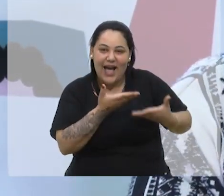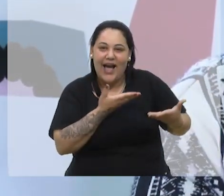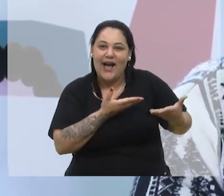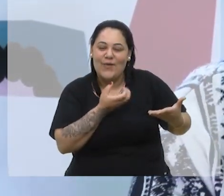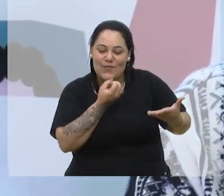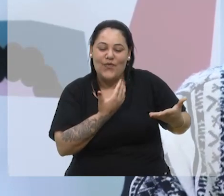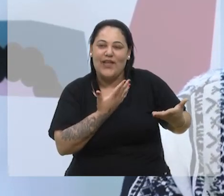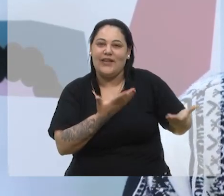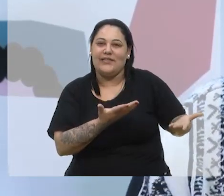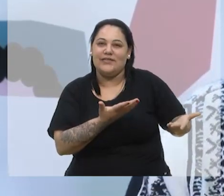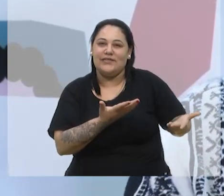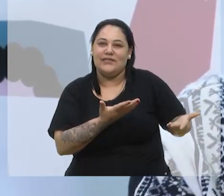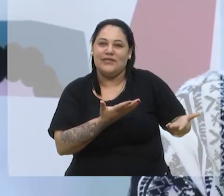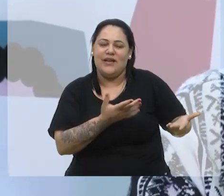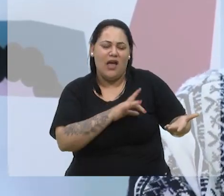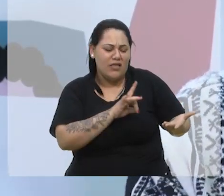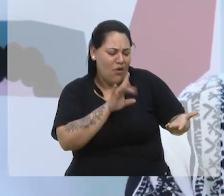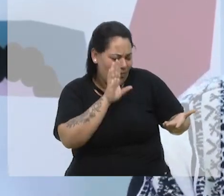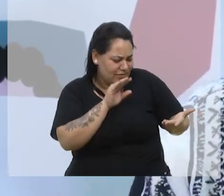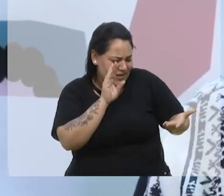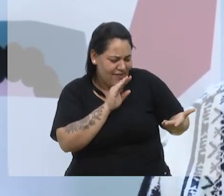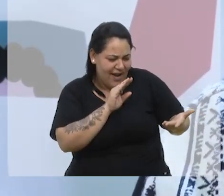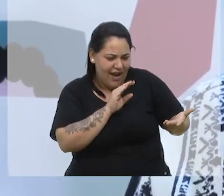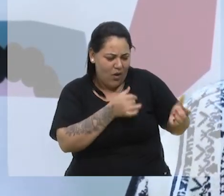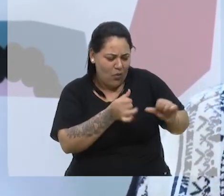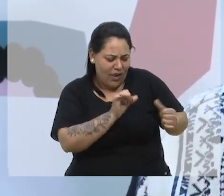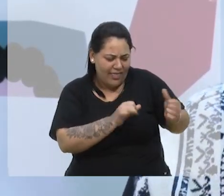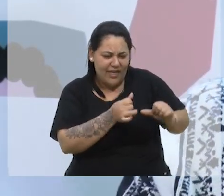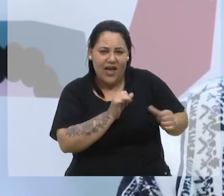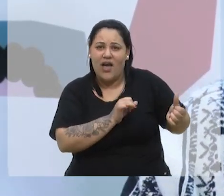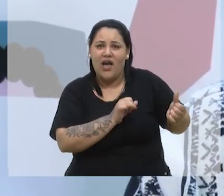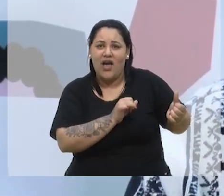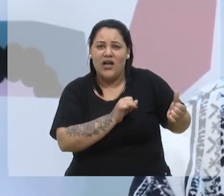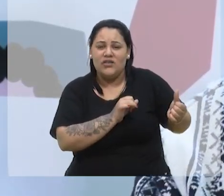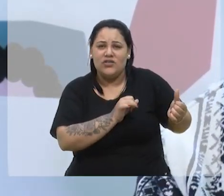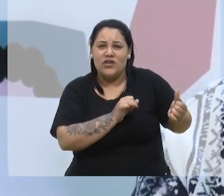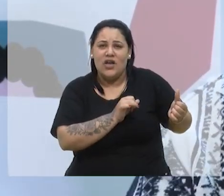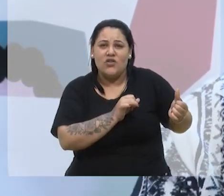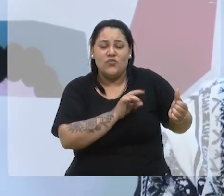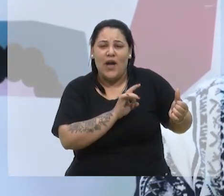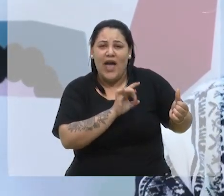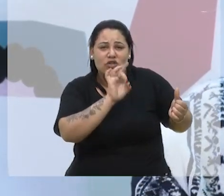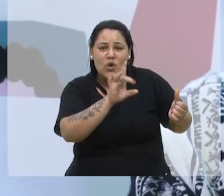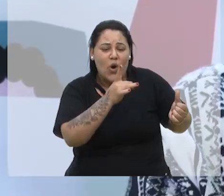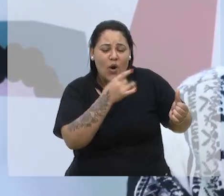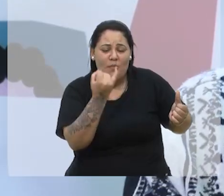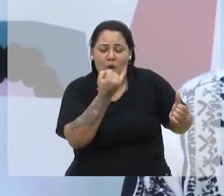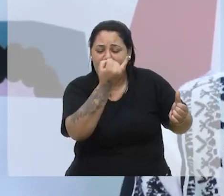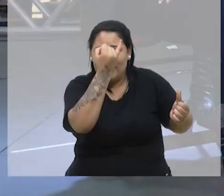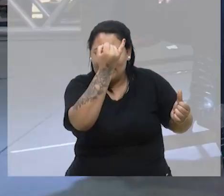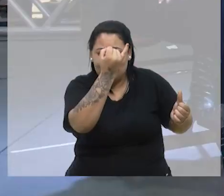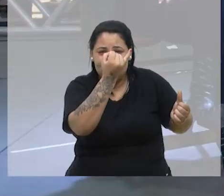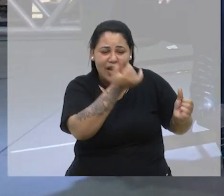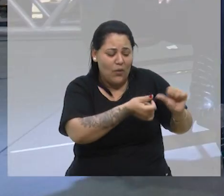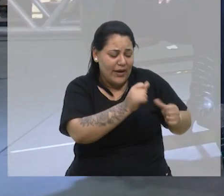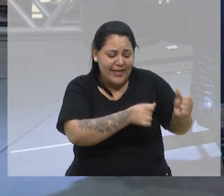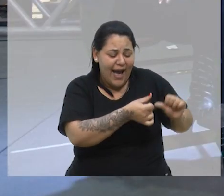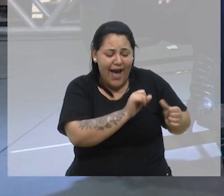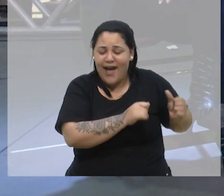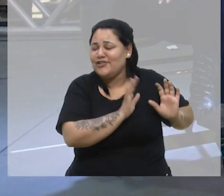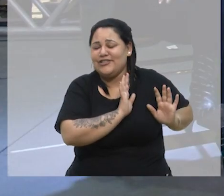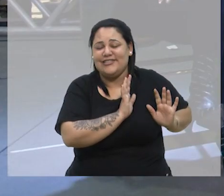nas histórias, As aulas de literatura latino-americana do mestrado. Claro. Frutificaram. As aulas vão muito além, né? Vão muito